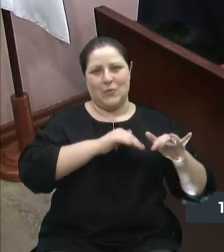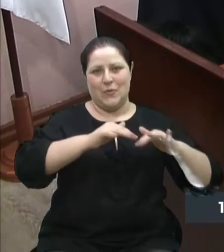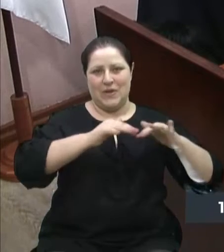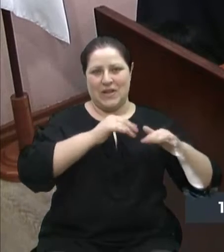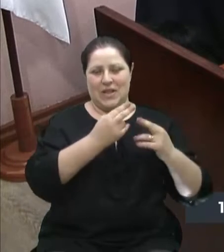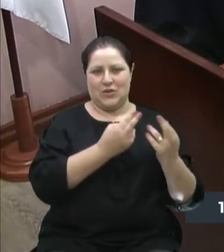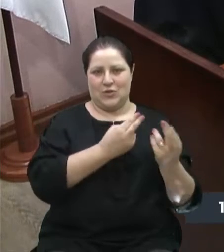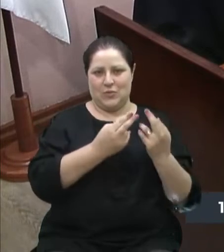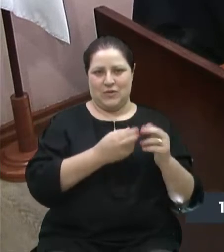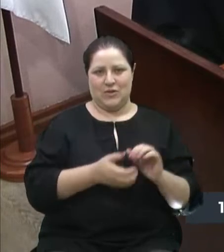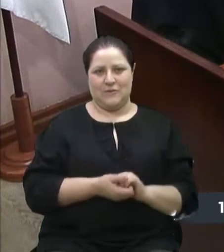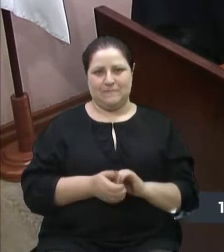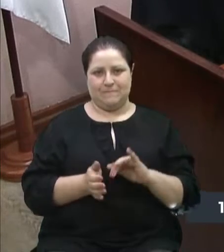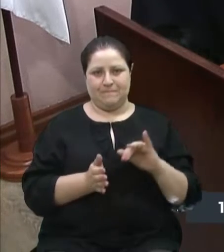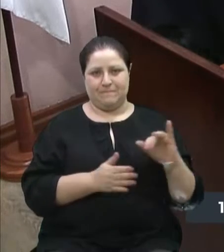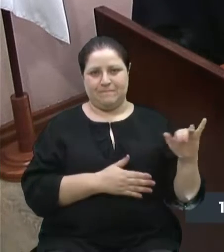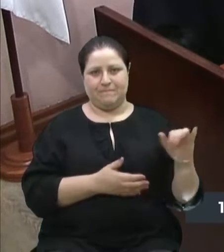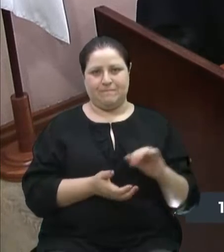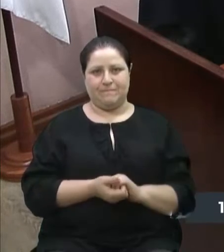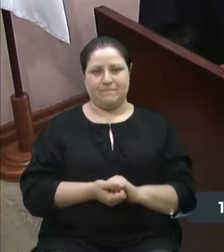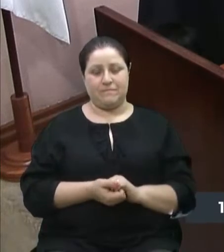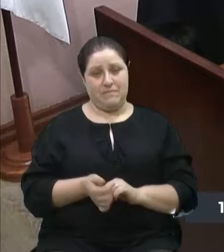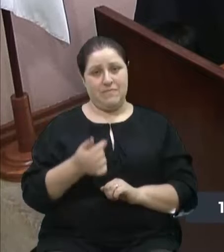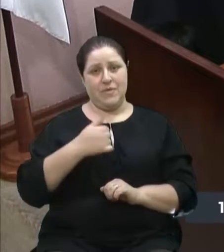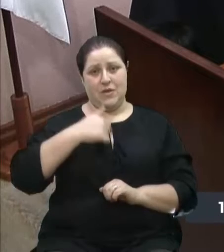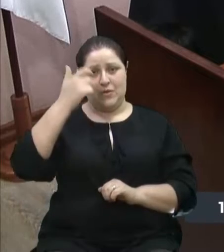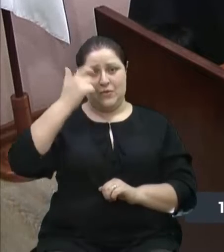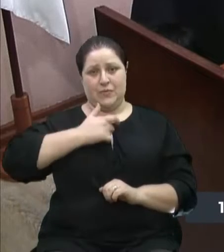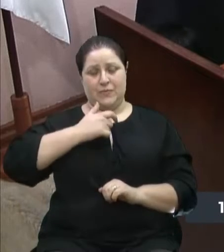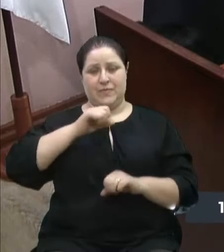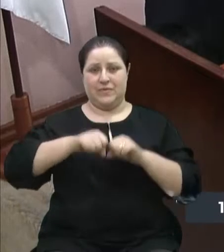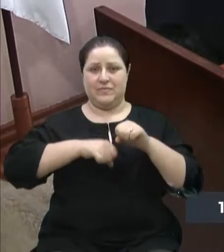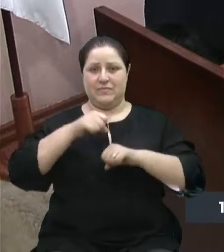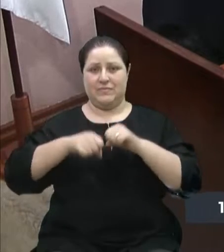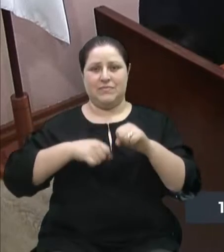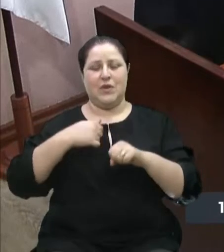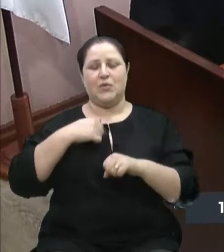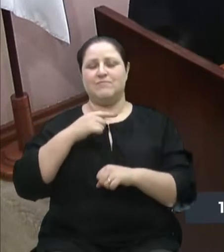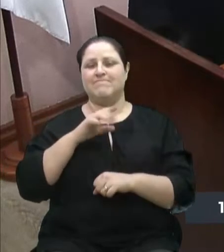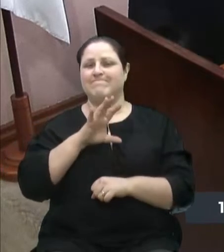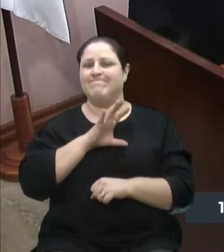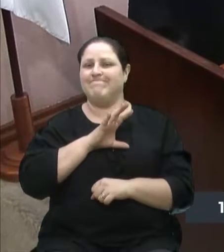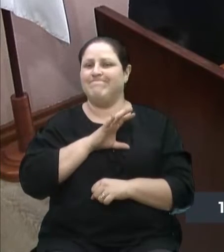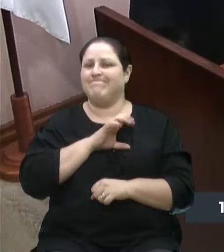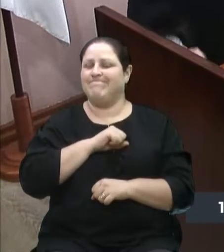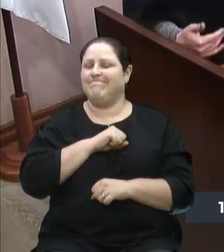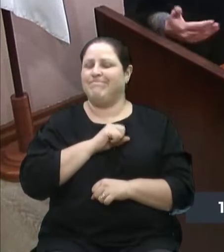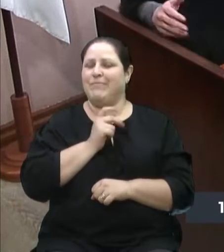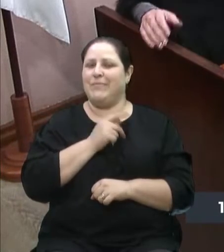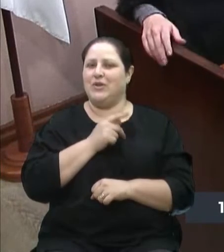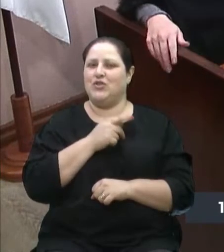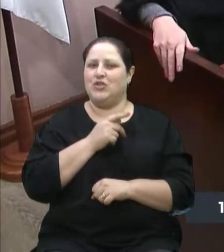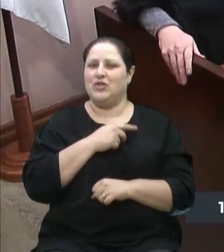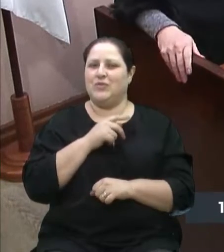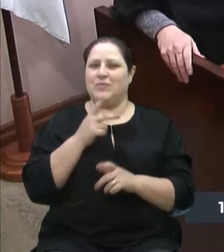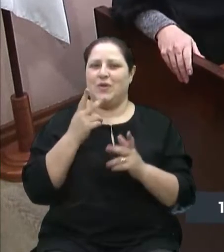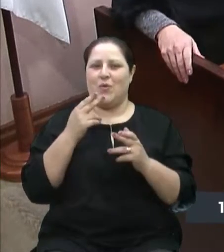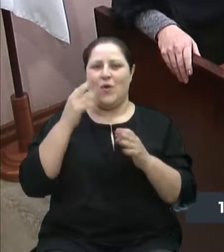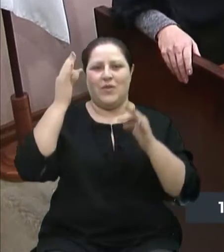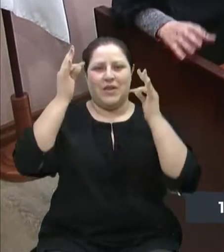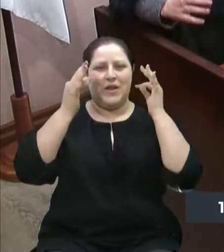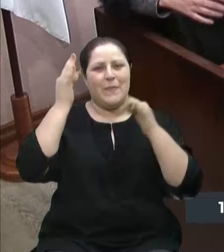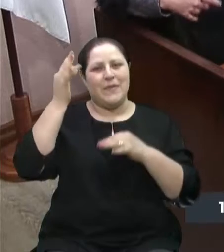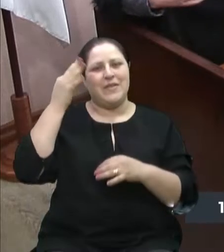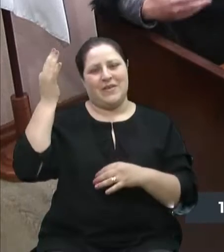ciclistas, e todo mundo sabe que é um hobby, né, uma paixão, eu brinco que é terapêutico pedalar, todo